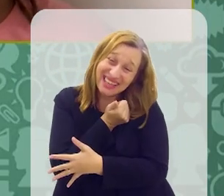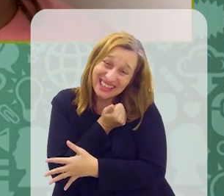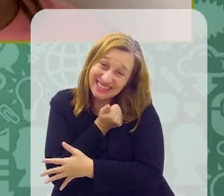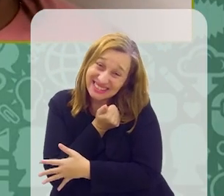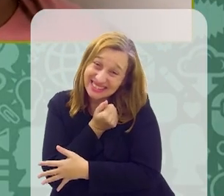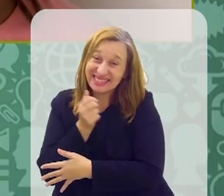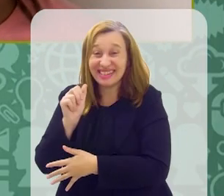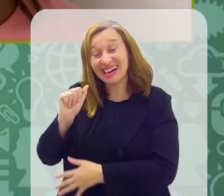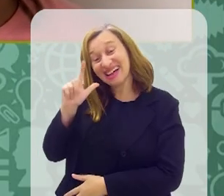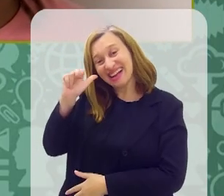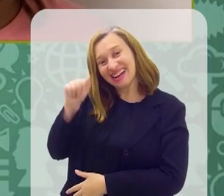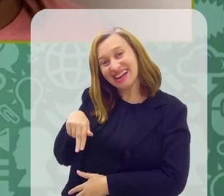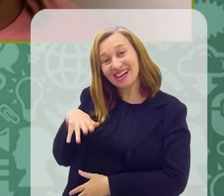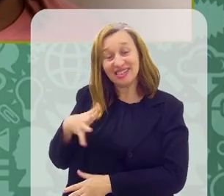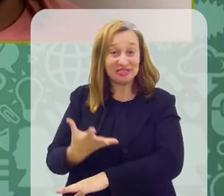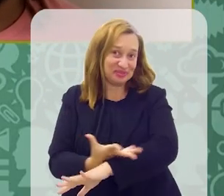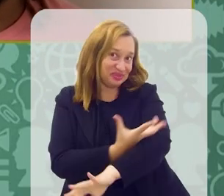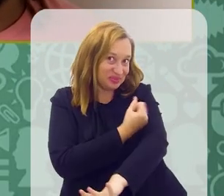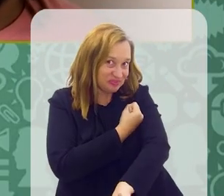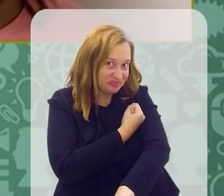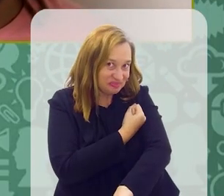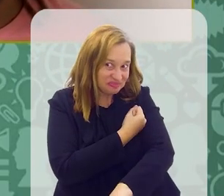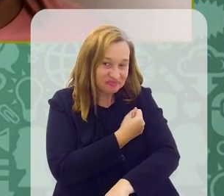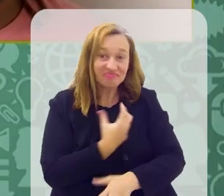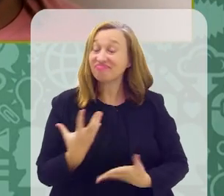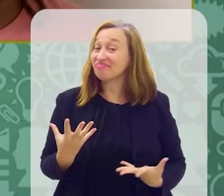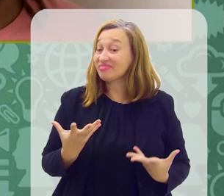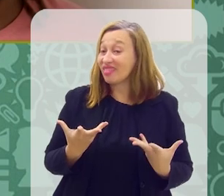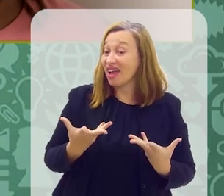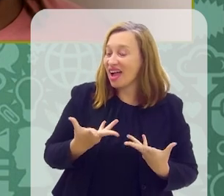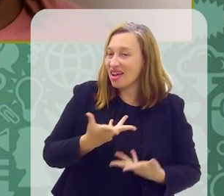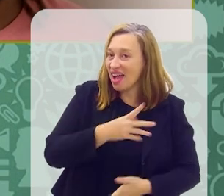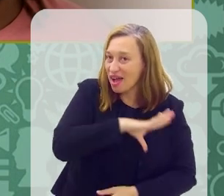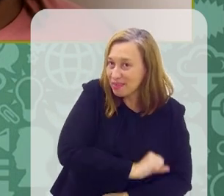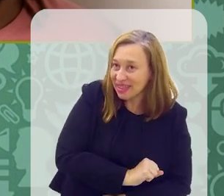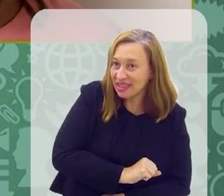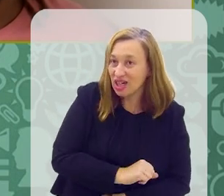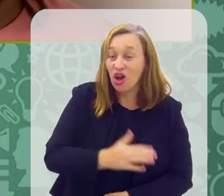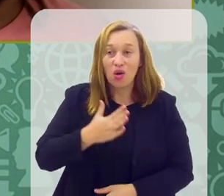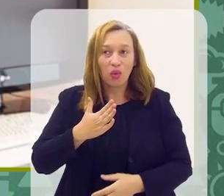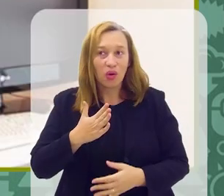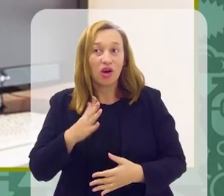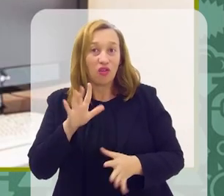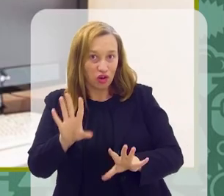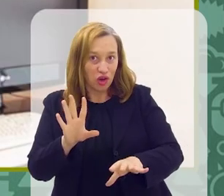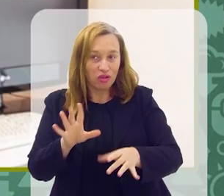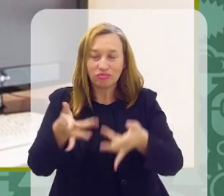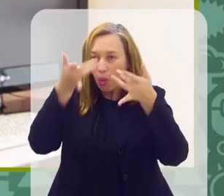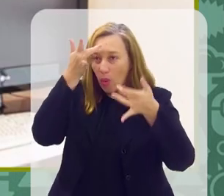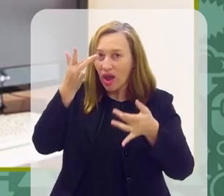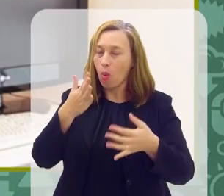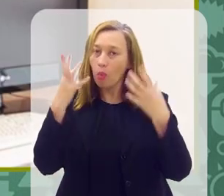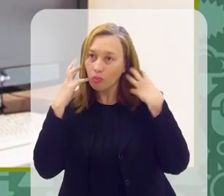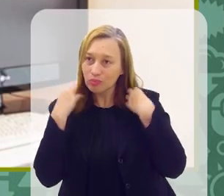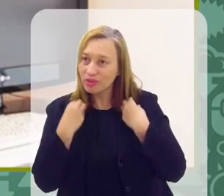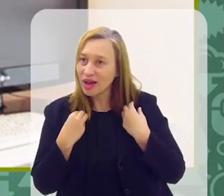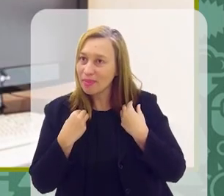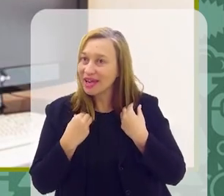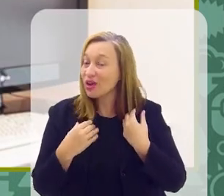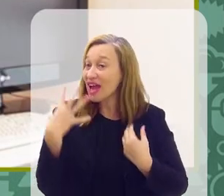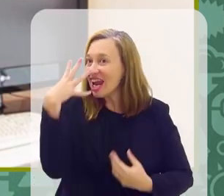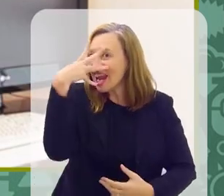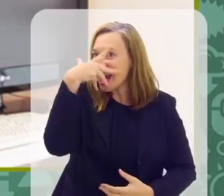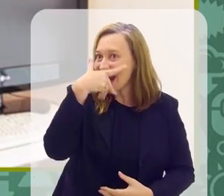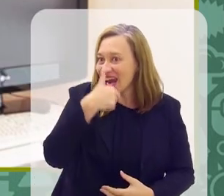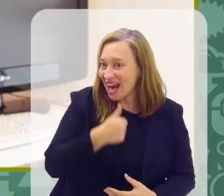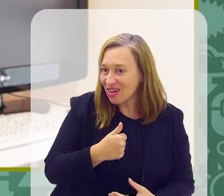Que lindo, Alan, que lindo, emocionante. Adorei o meu cabelo, até decorei, olha, o meu cabelo é